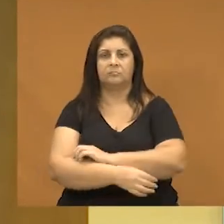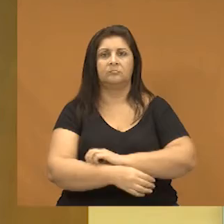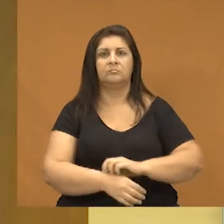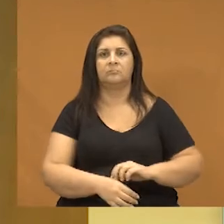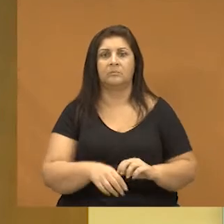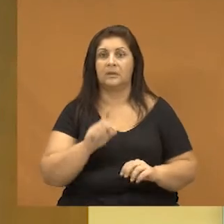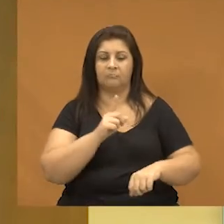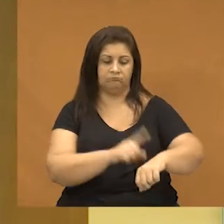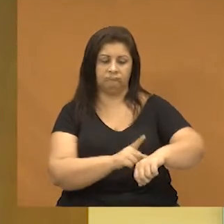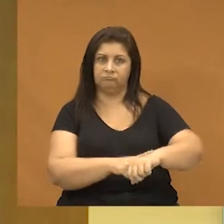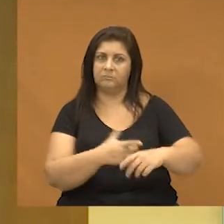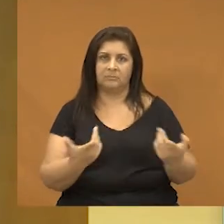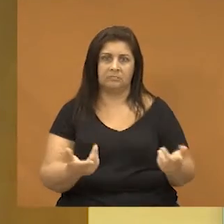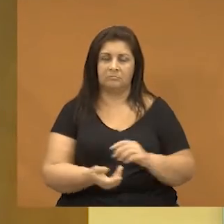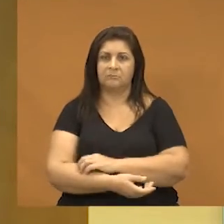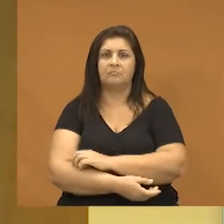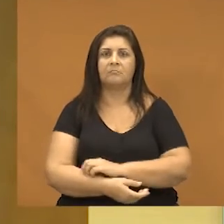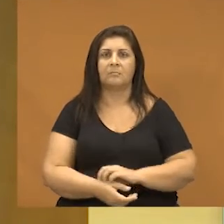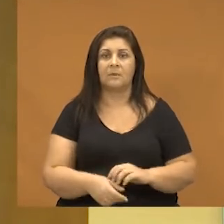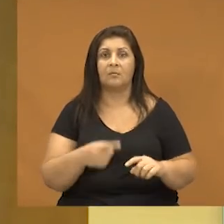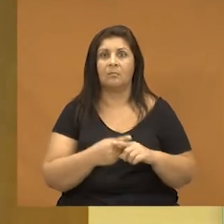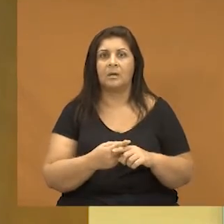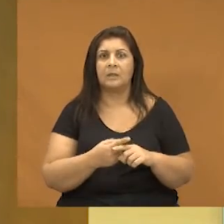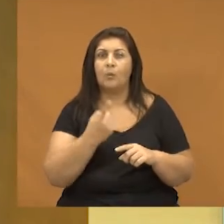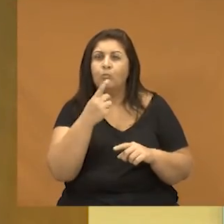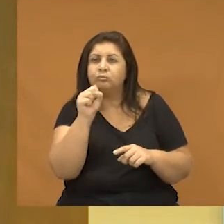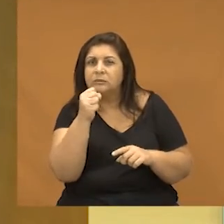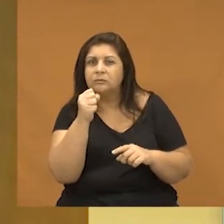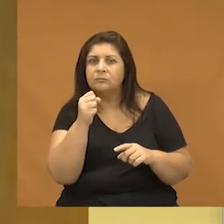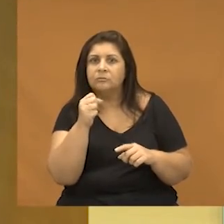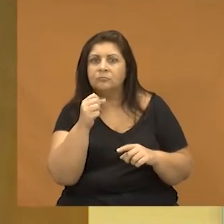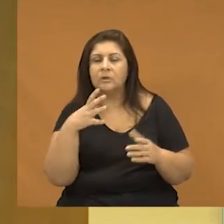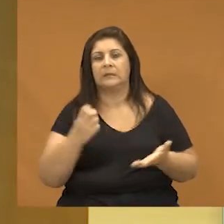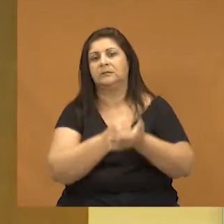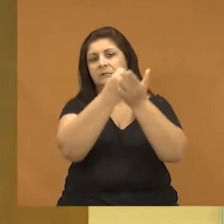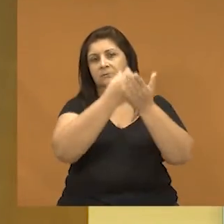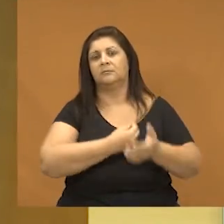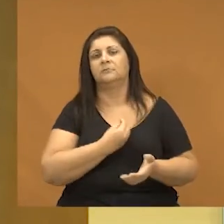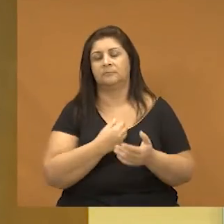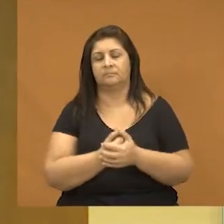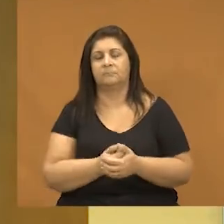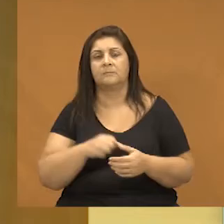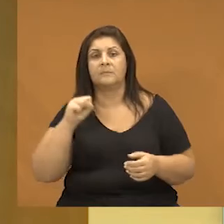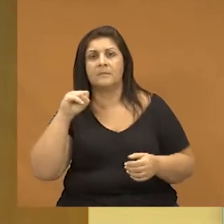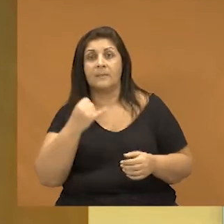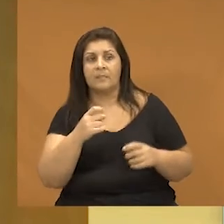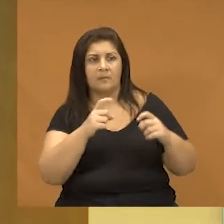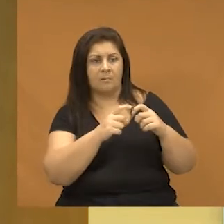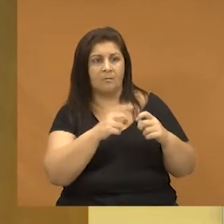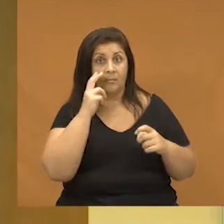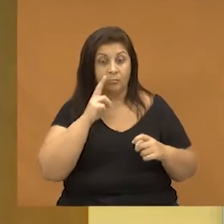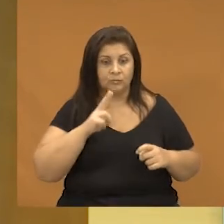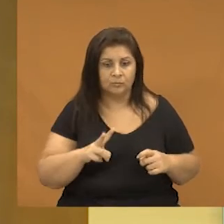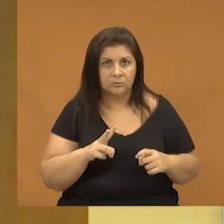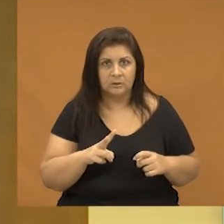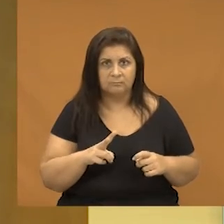repente, o tempo, a gente sabe que os segundos salvam vidas. Então, se de repente o médico regulador, que vai